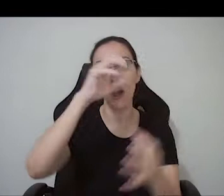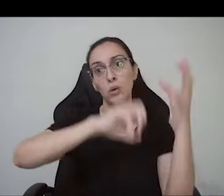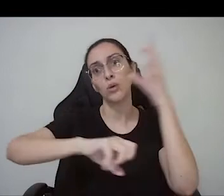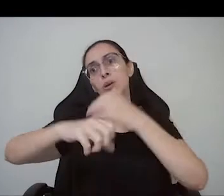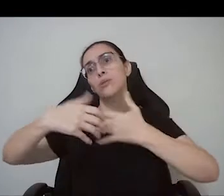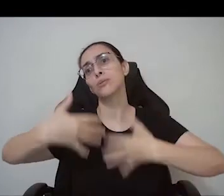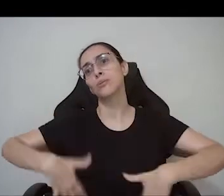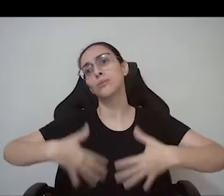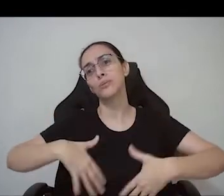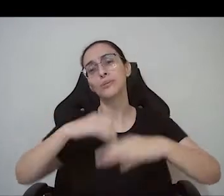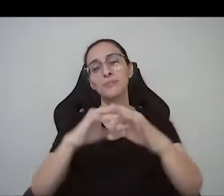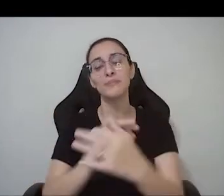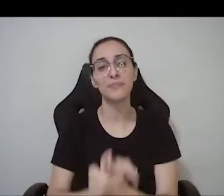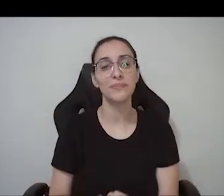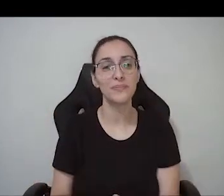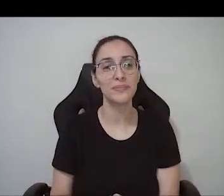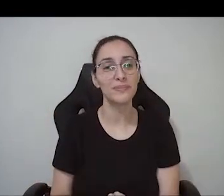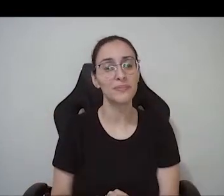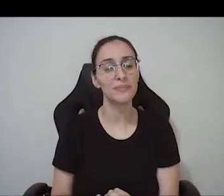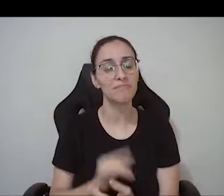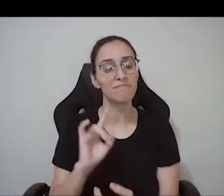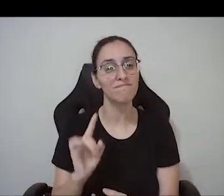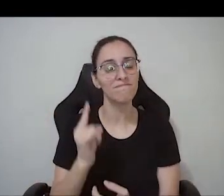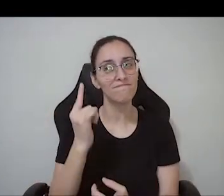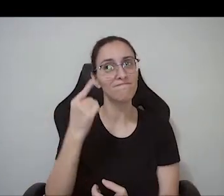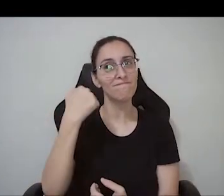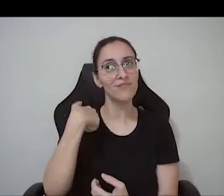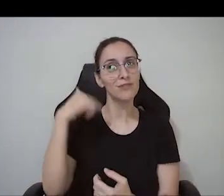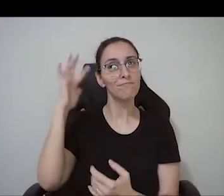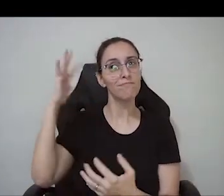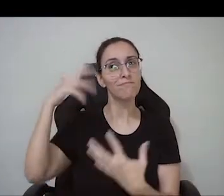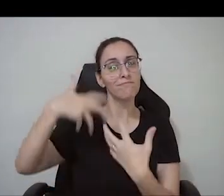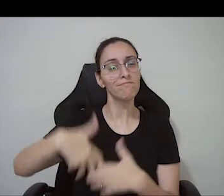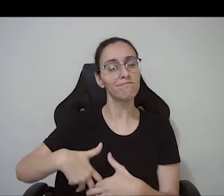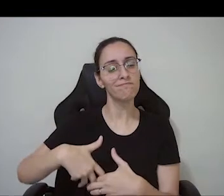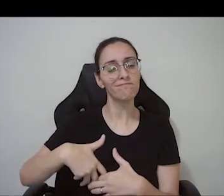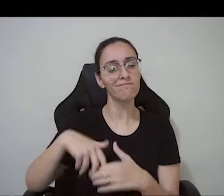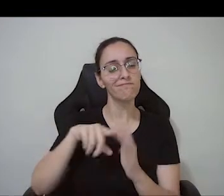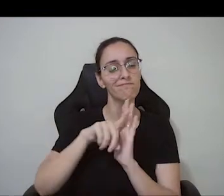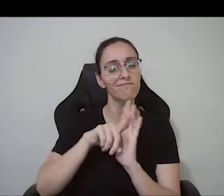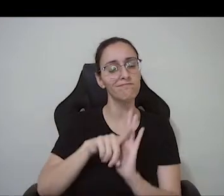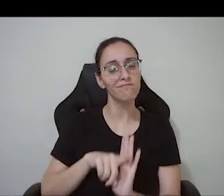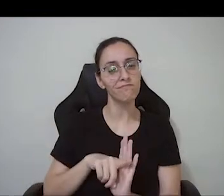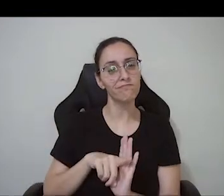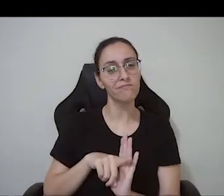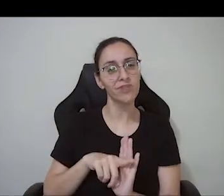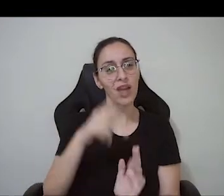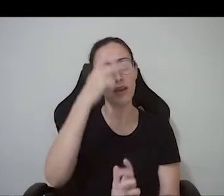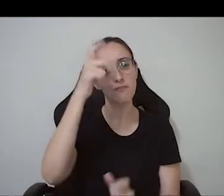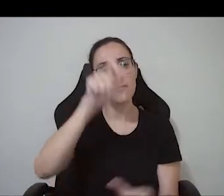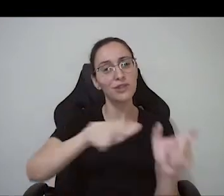coisas e algo me fez questionar. Como que as pessoas, elas